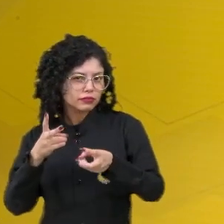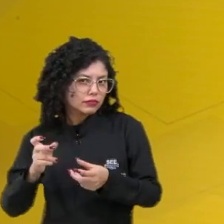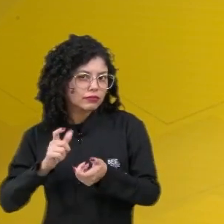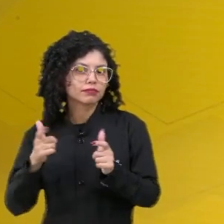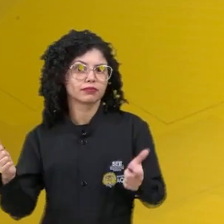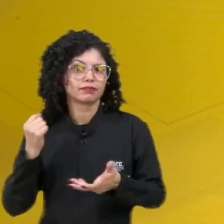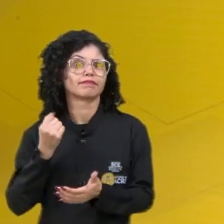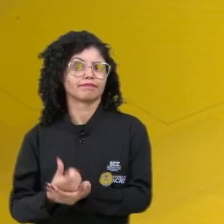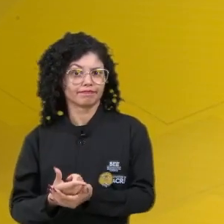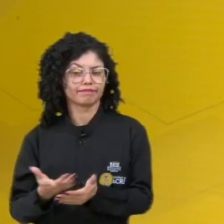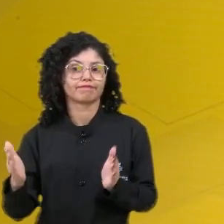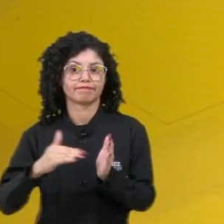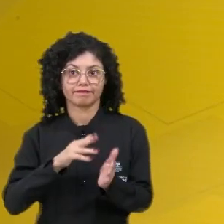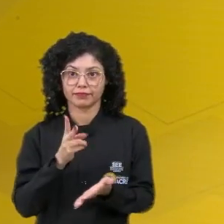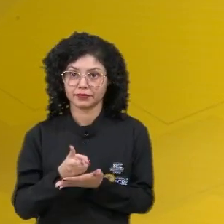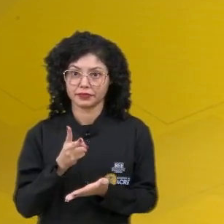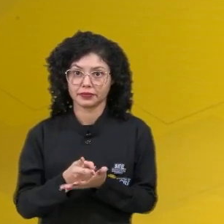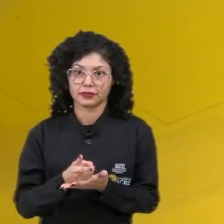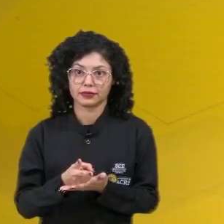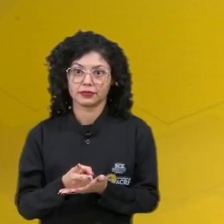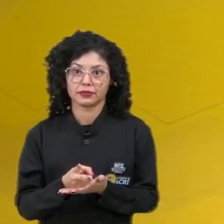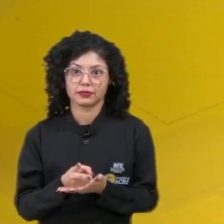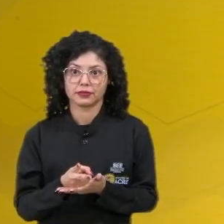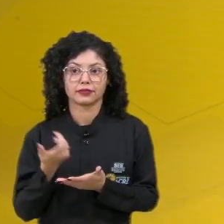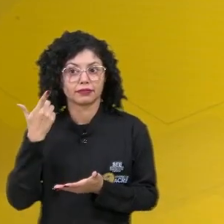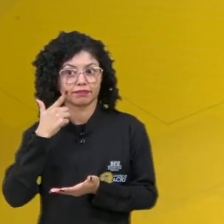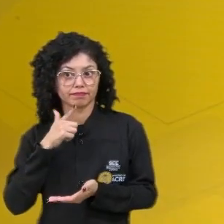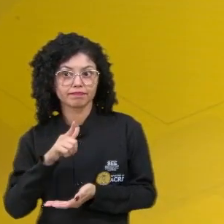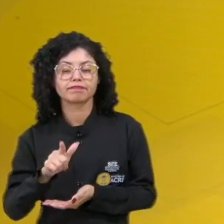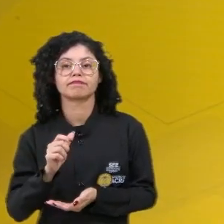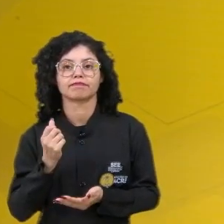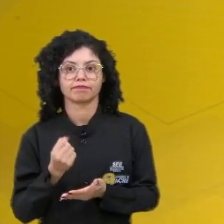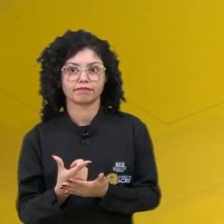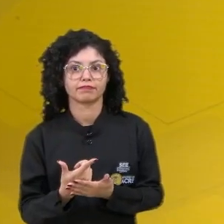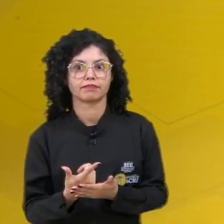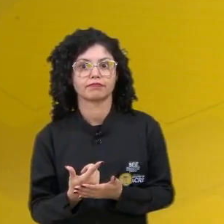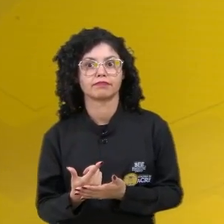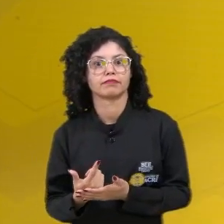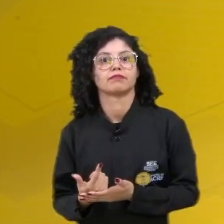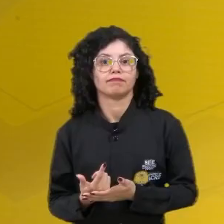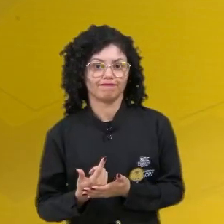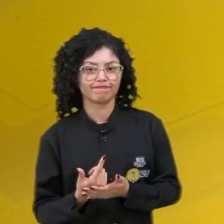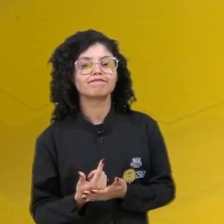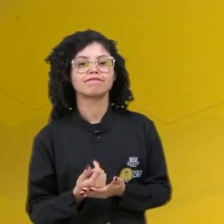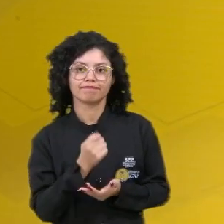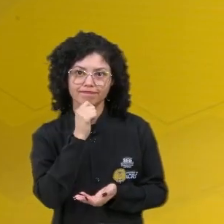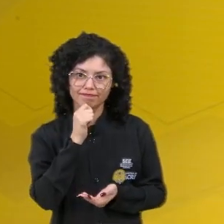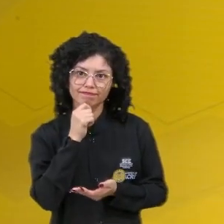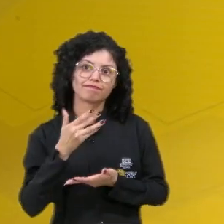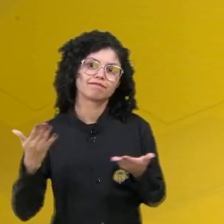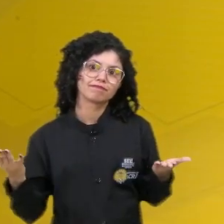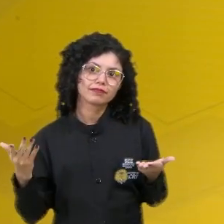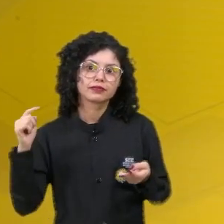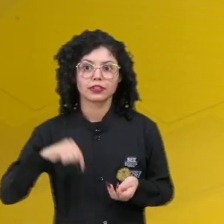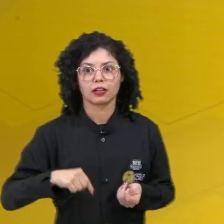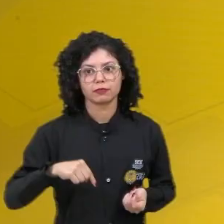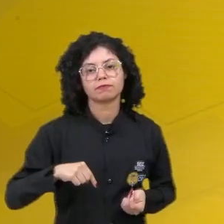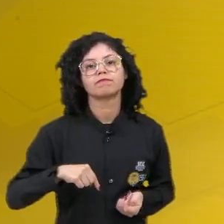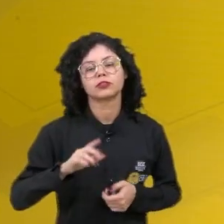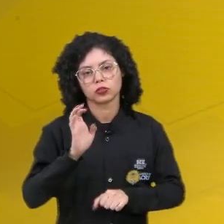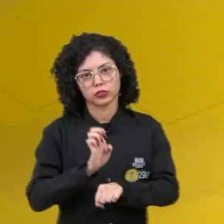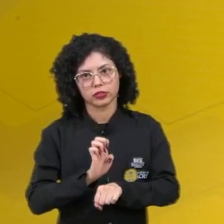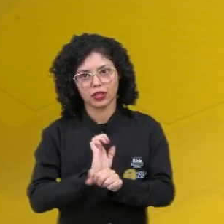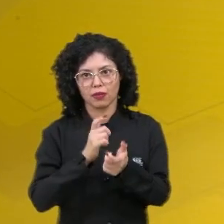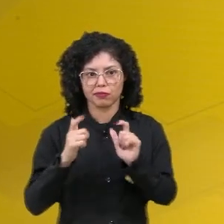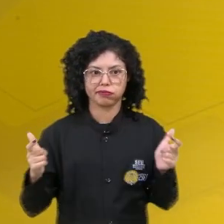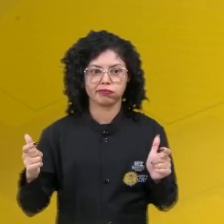alto investimento até mesmo para você conseguir comprar uma passagem aérea. Tá? Então, principalmente aqui do nosso estado, tem